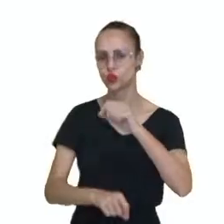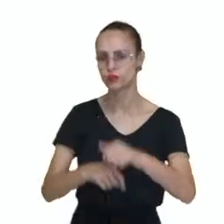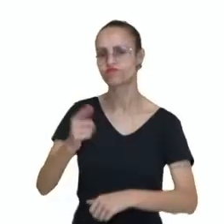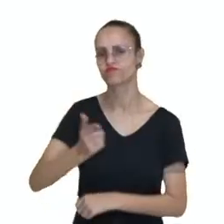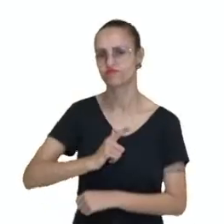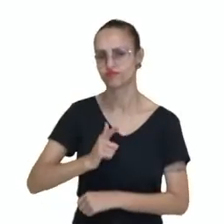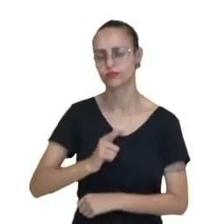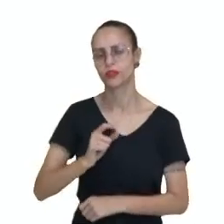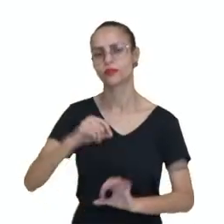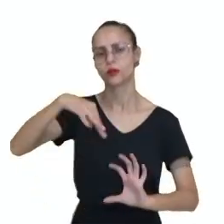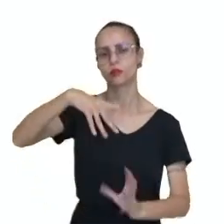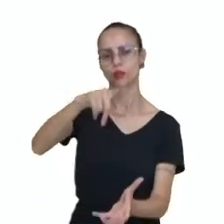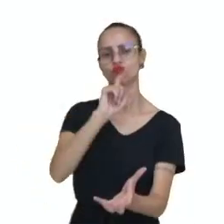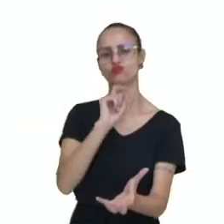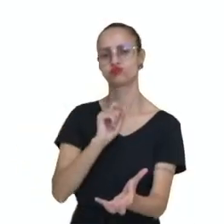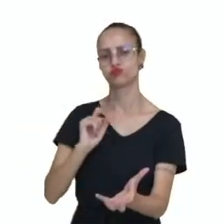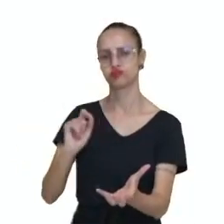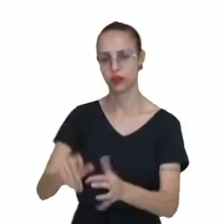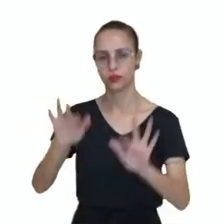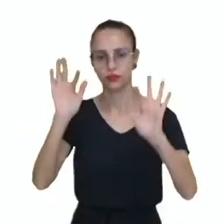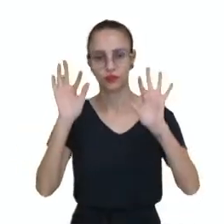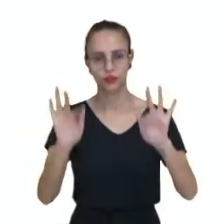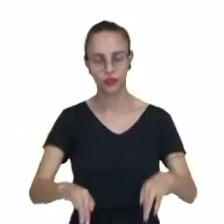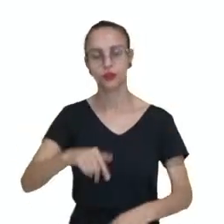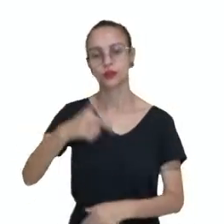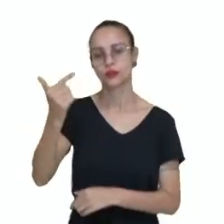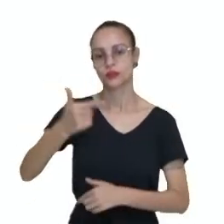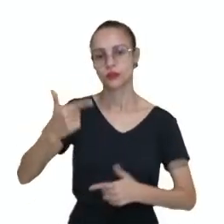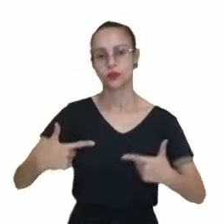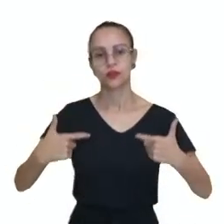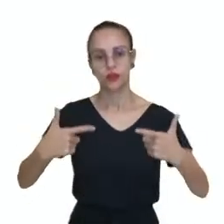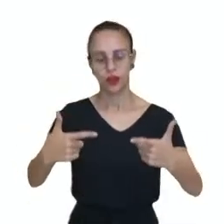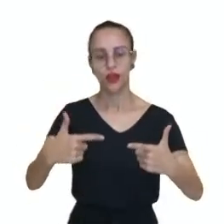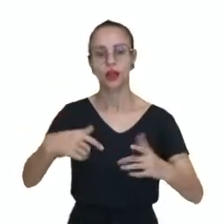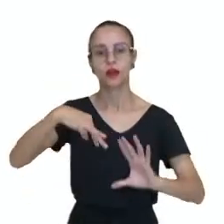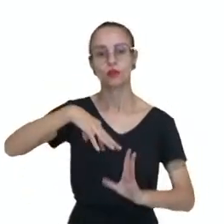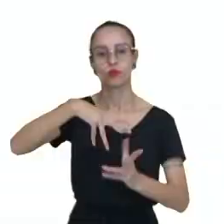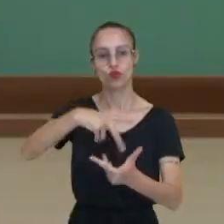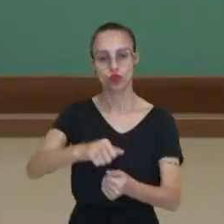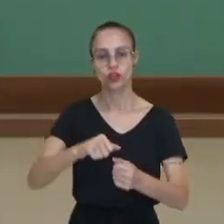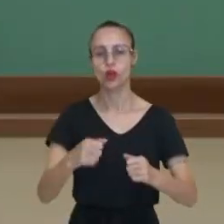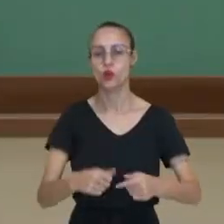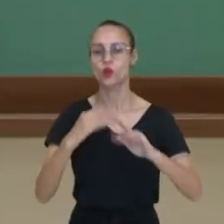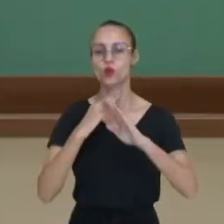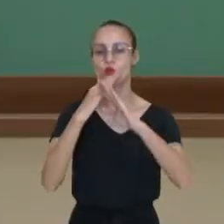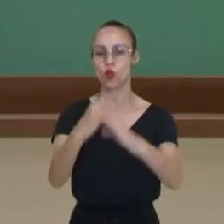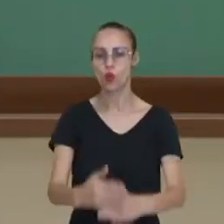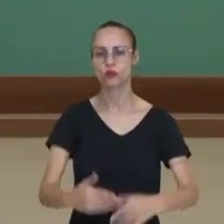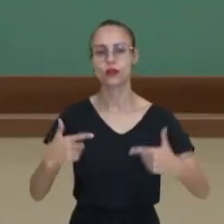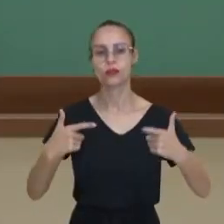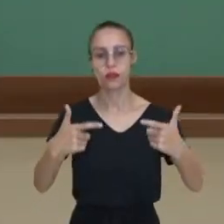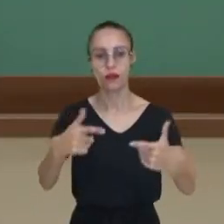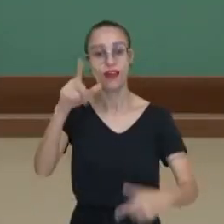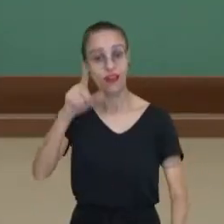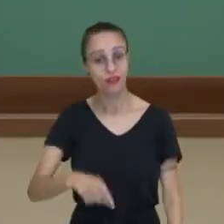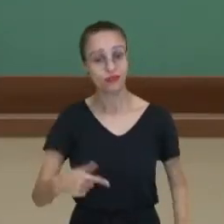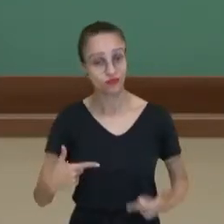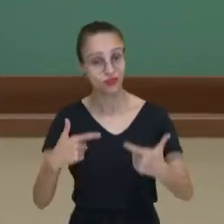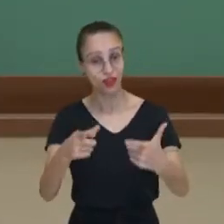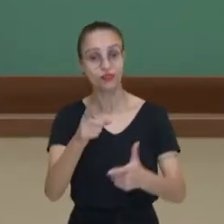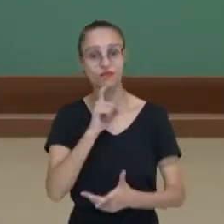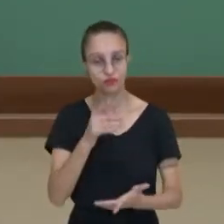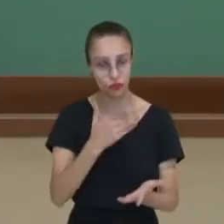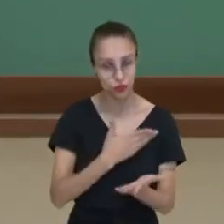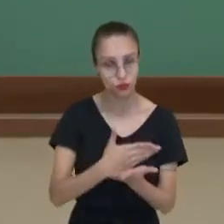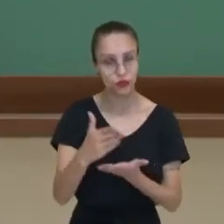alguns lugares do mundo ao final da Segunda Guerra Mundial, contrário desse movimento de guerra, a Guerra Fria que estava se